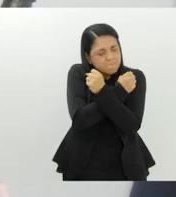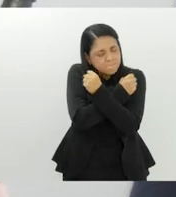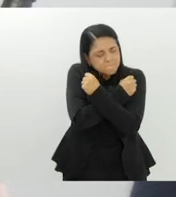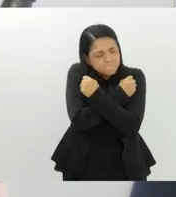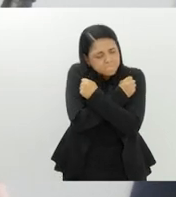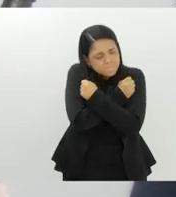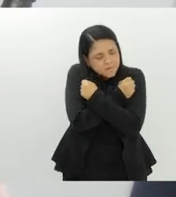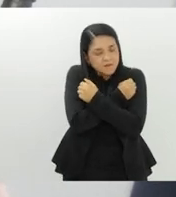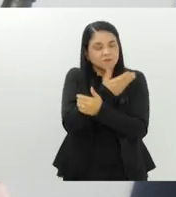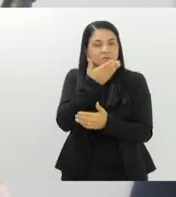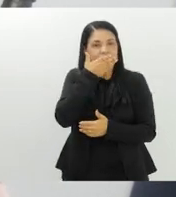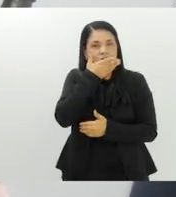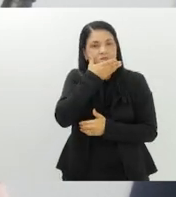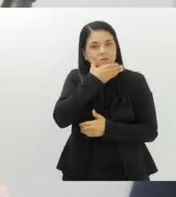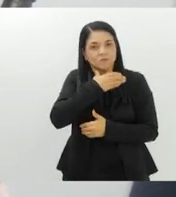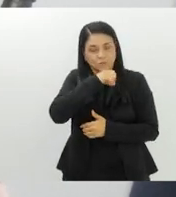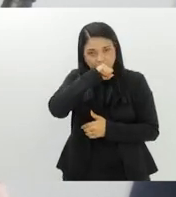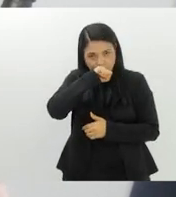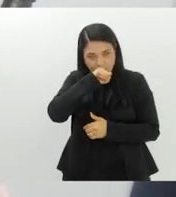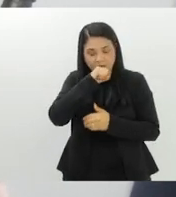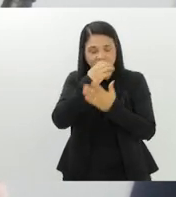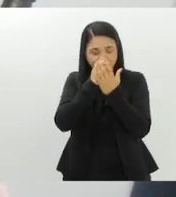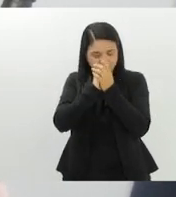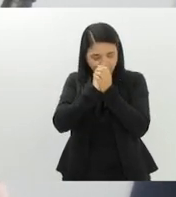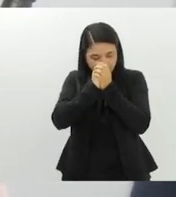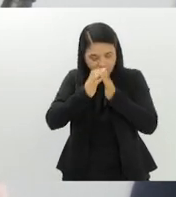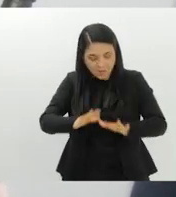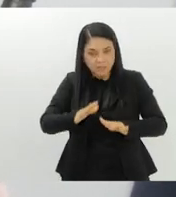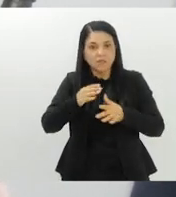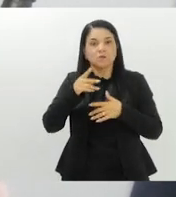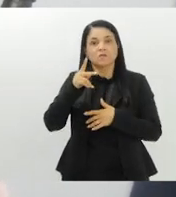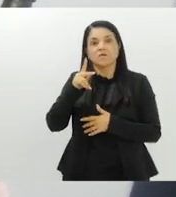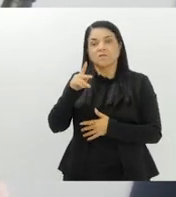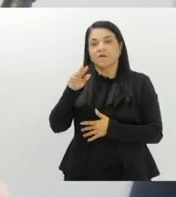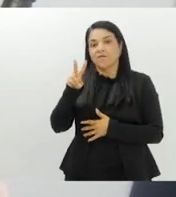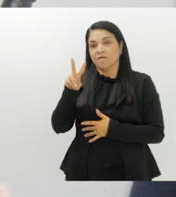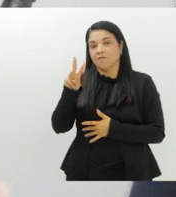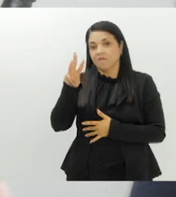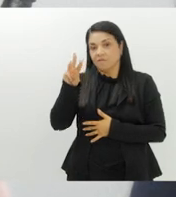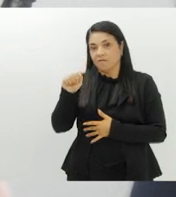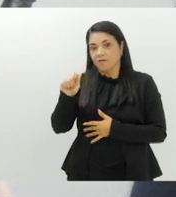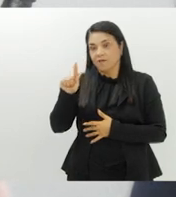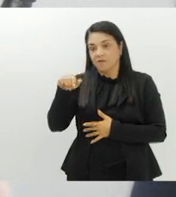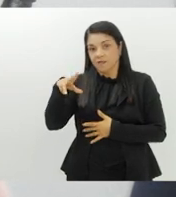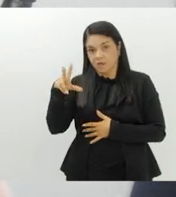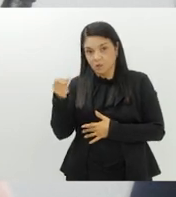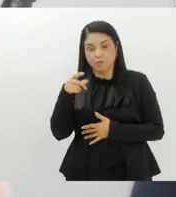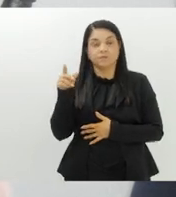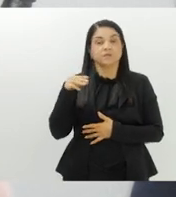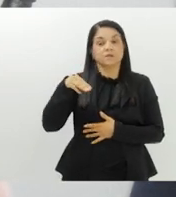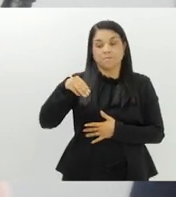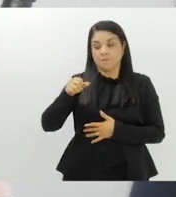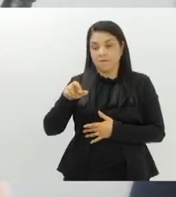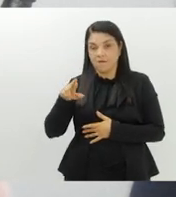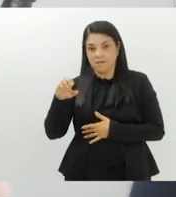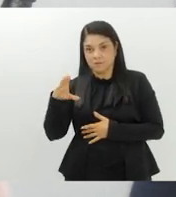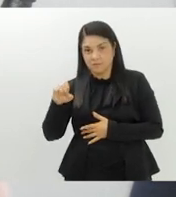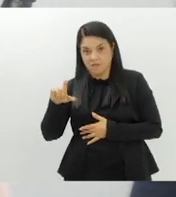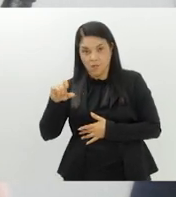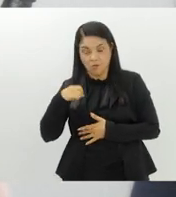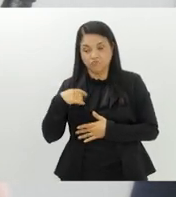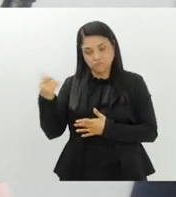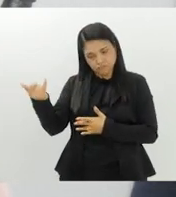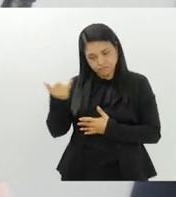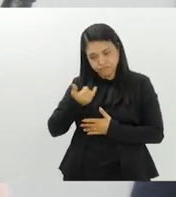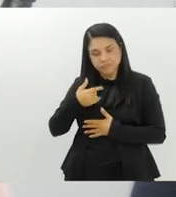do pai Vaguinho, do pai Marcelo. E quando eles estiveram comigo lá em São Gonçalo, eu falei: olha, eu não sou umbandista. Isso